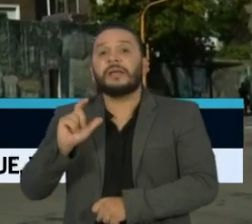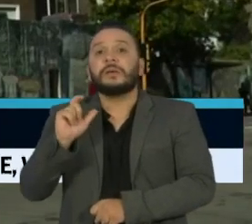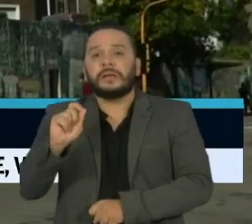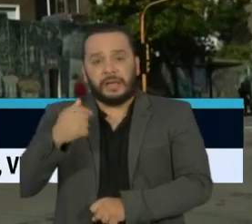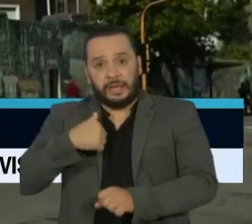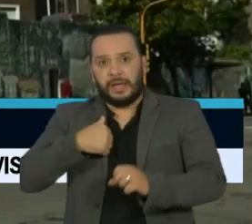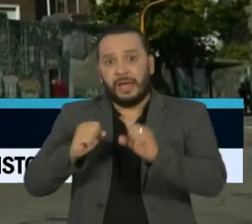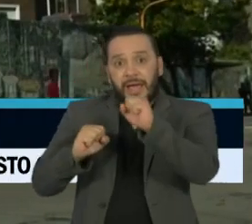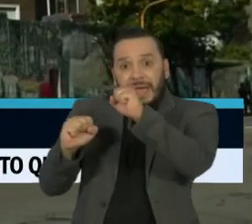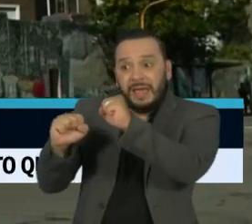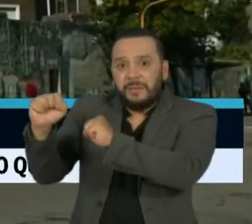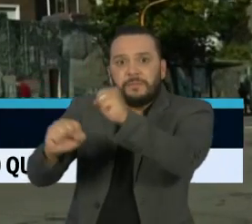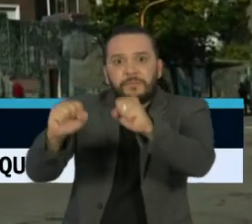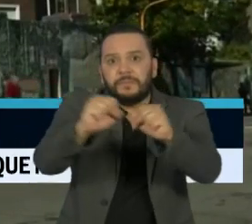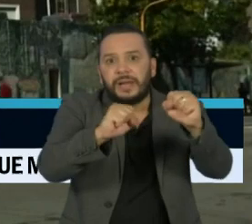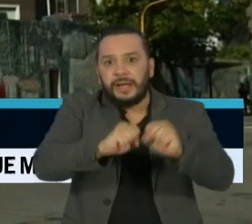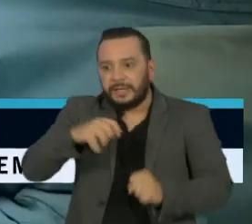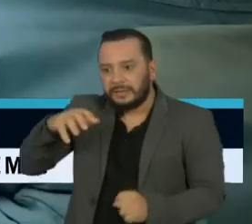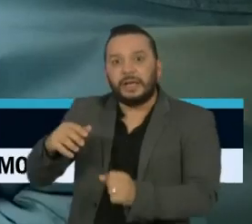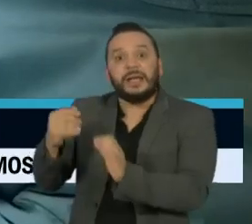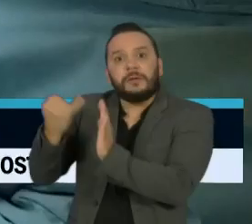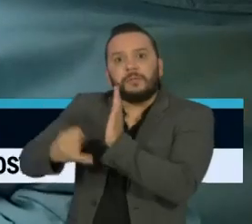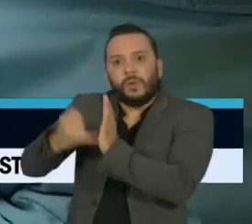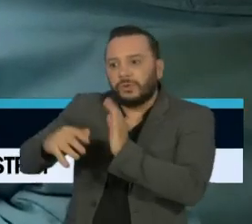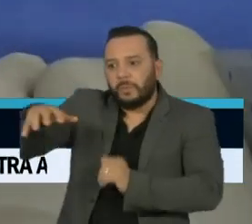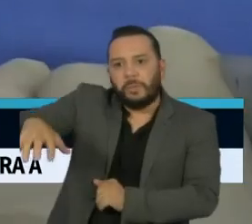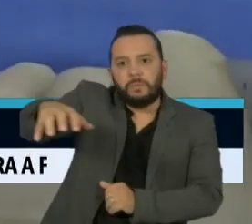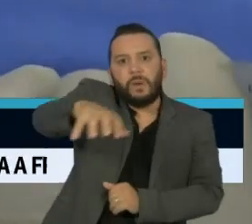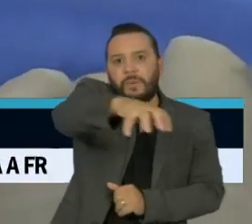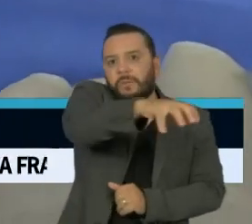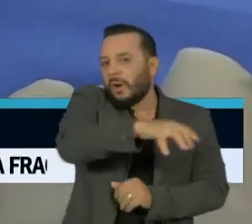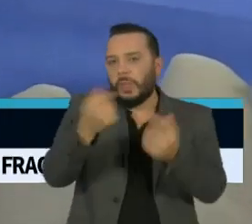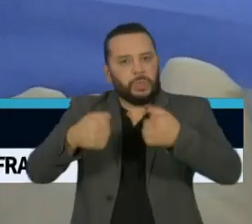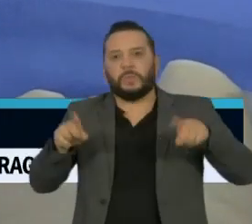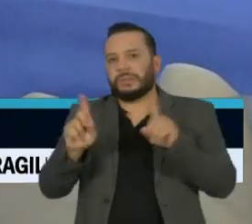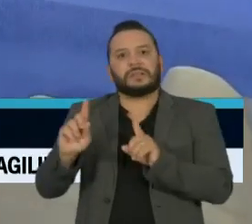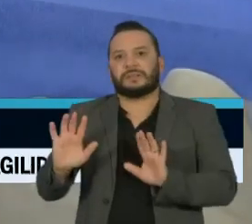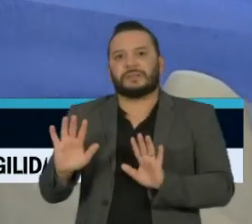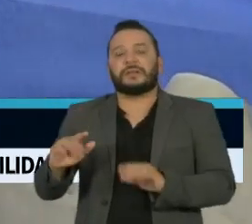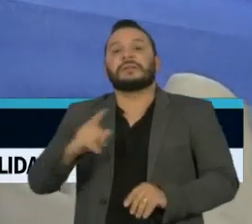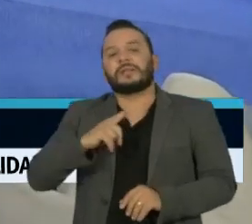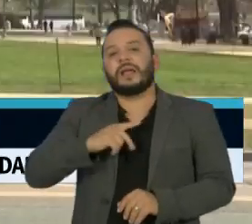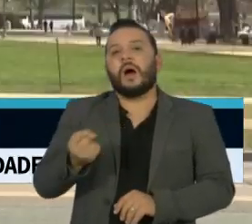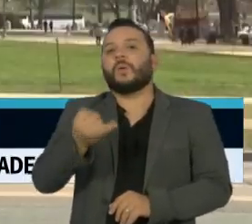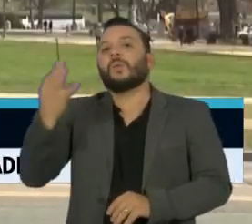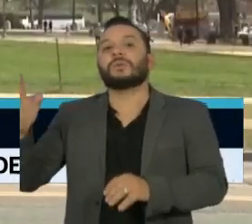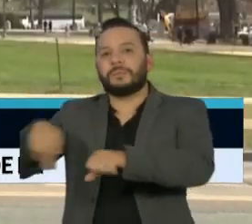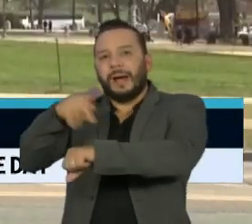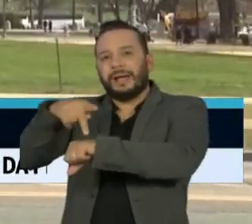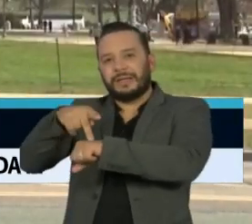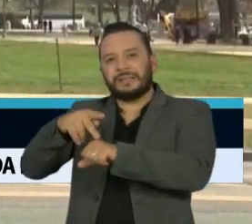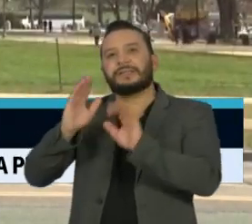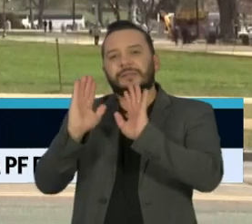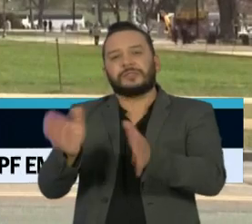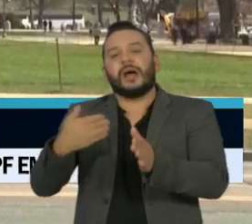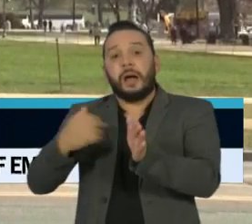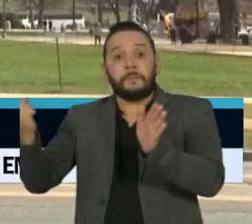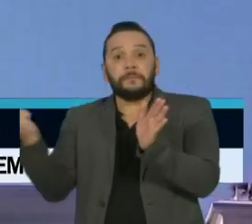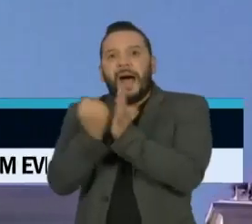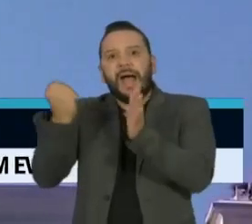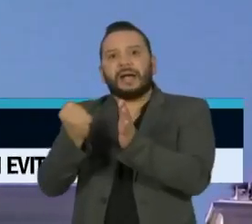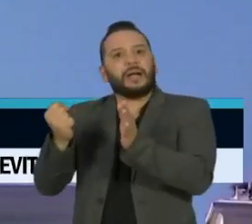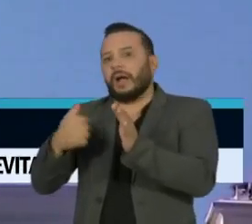setores mais afetados pela crise. Alguns países quebraram patentes ou fizeram intervenções na iniciativa